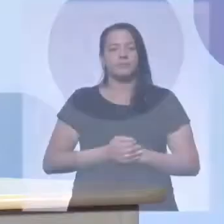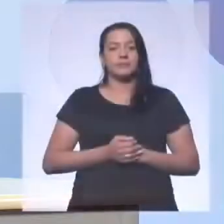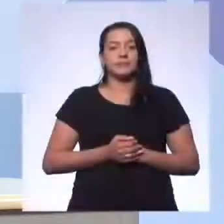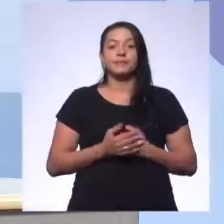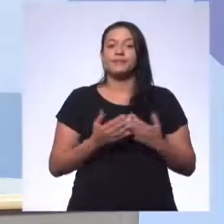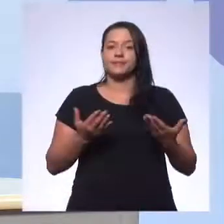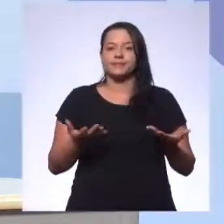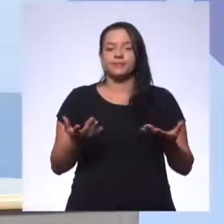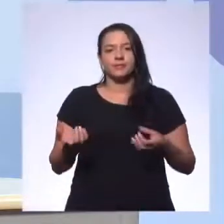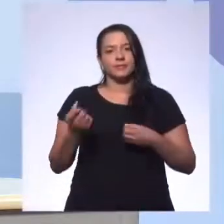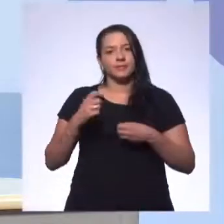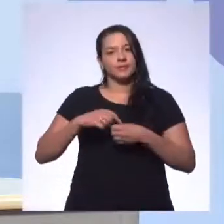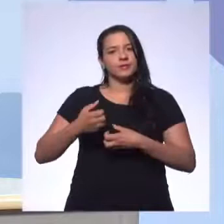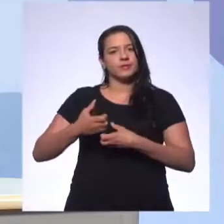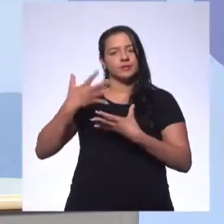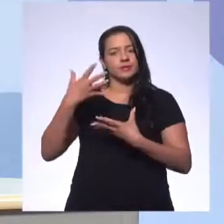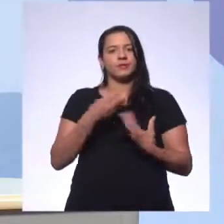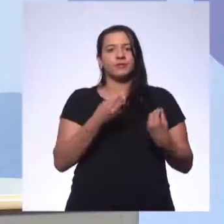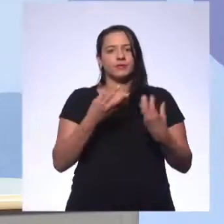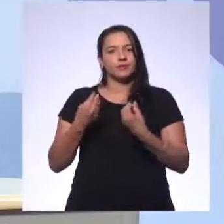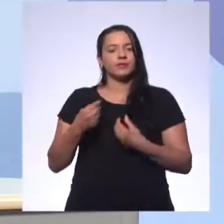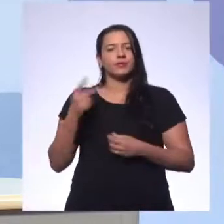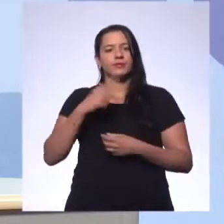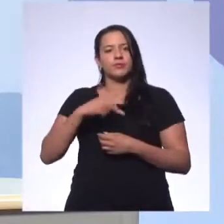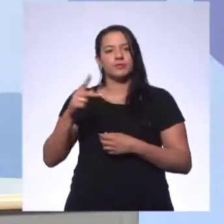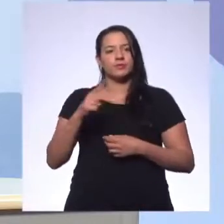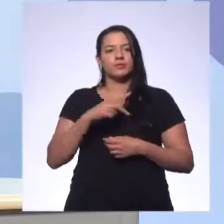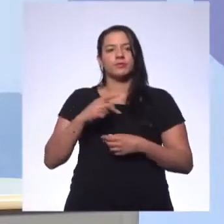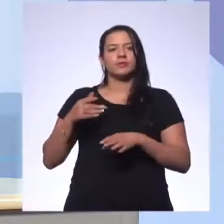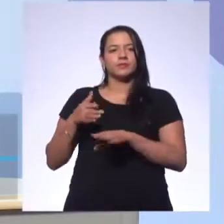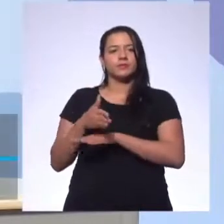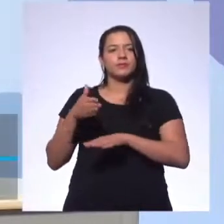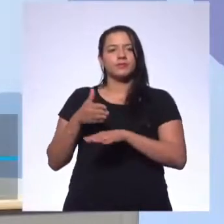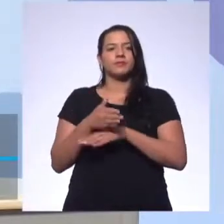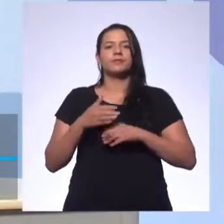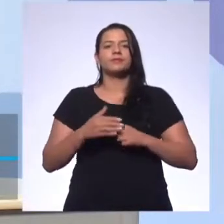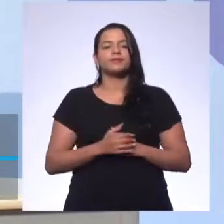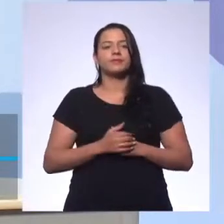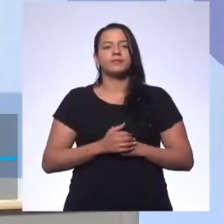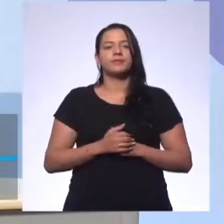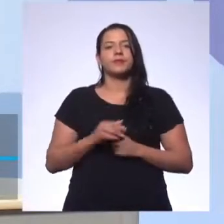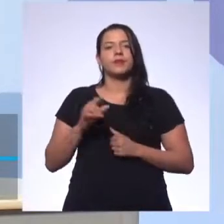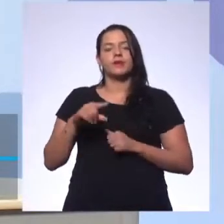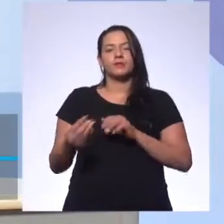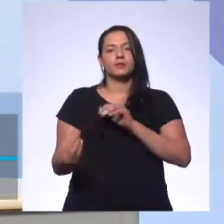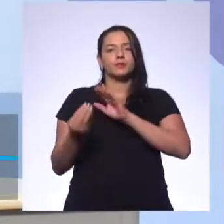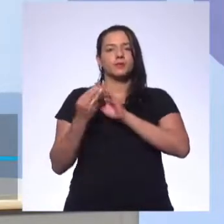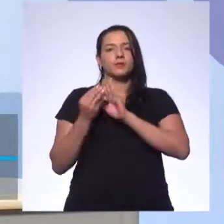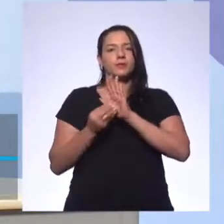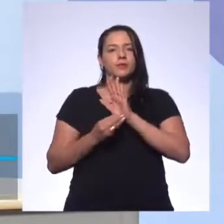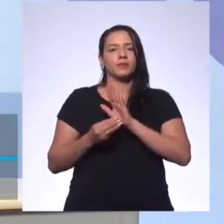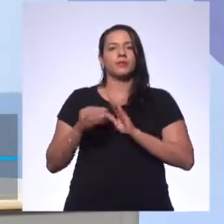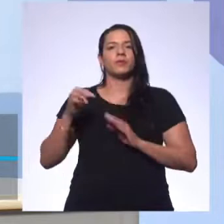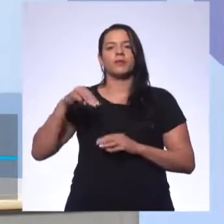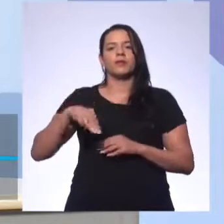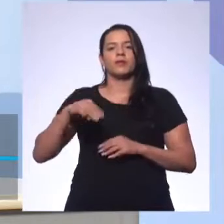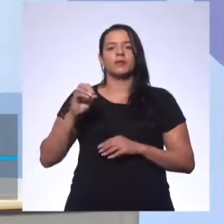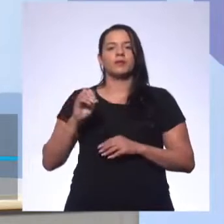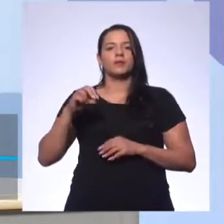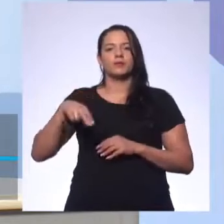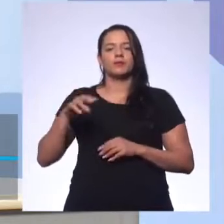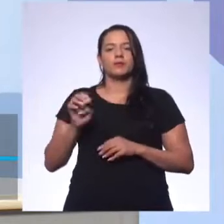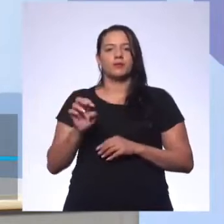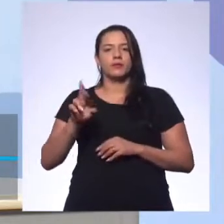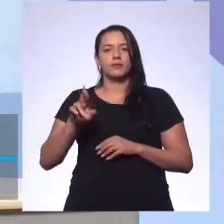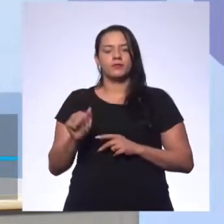Dani, voltando aqui, bastante interação dos professores, dos estudantes, né? Aí eles colocaram aqui, Monera,